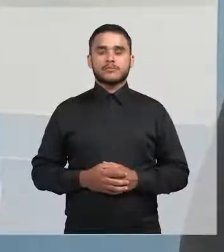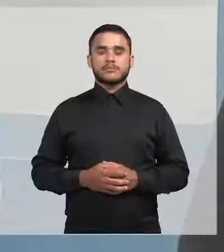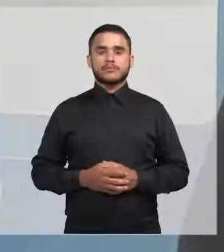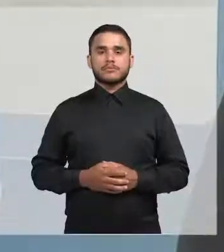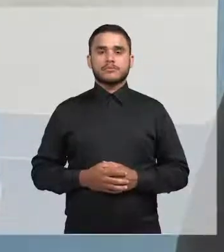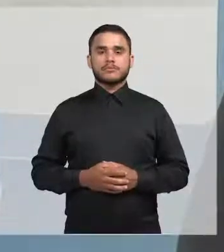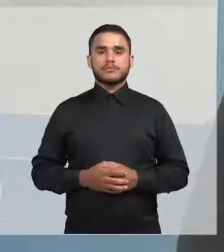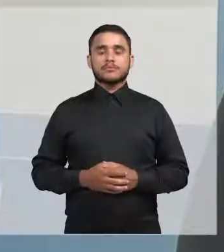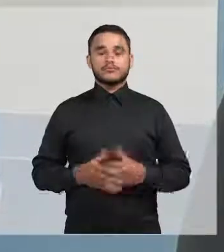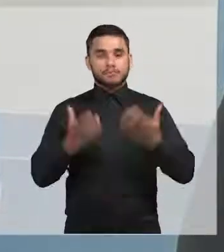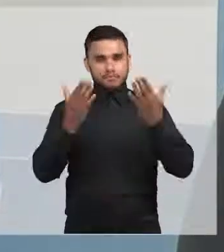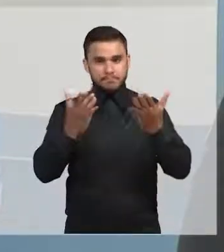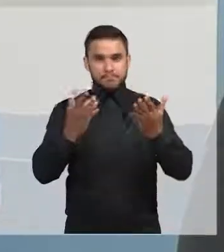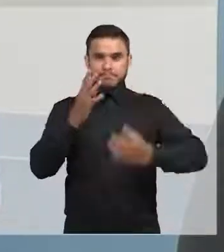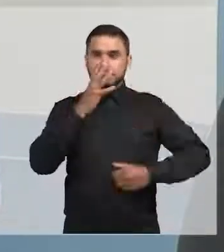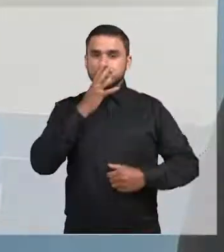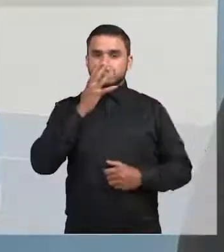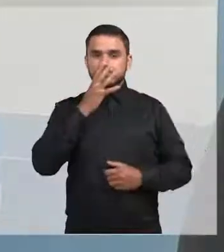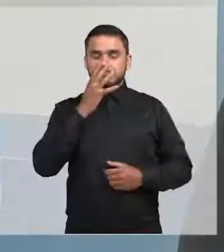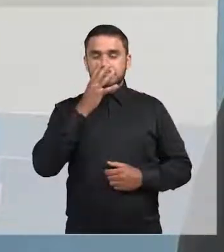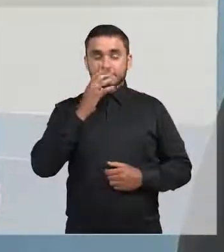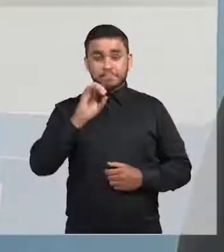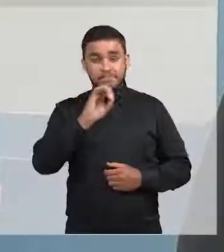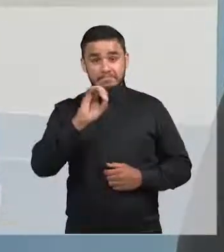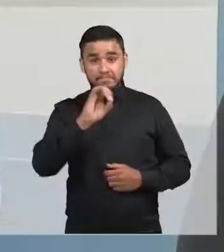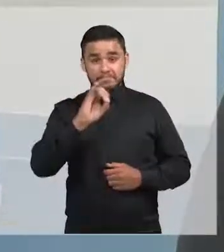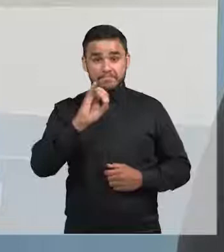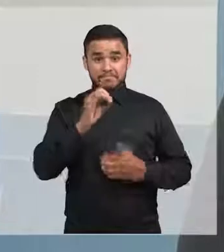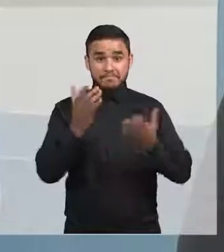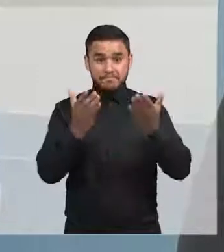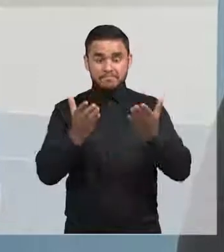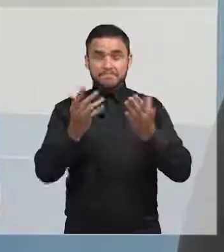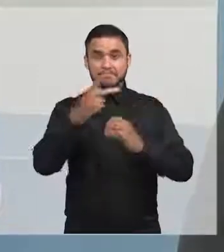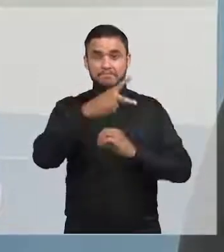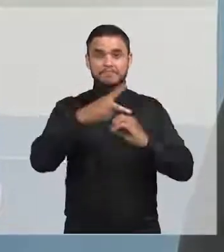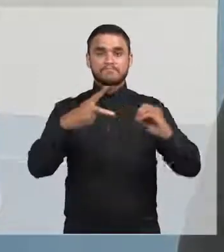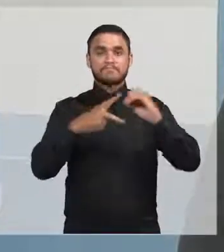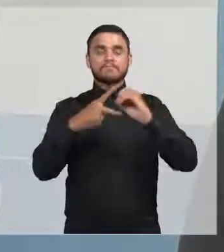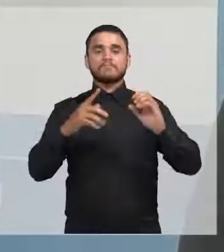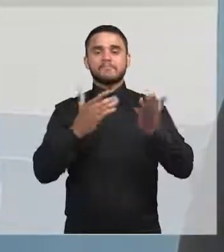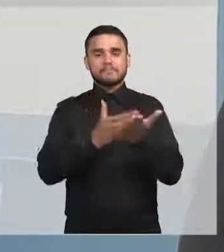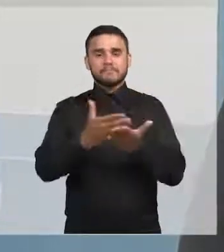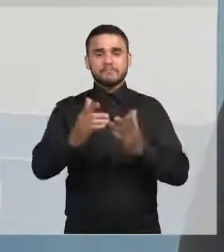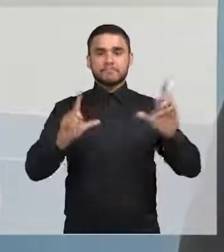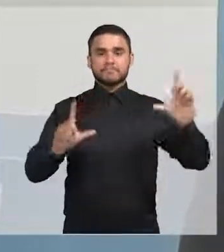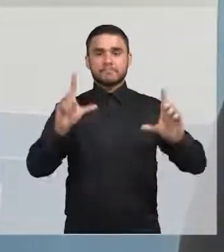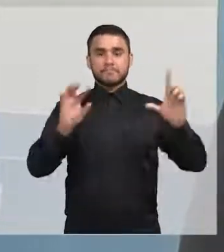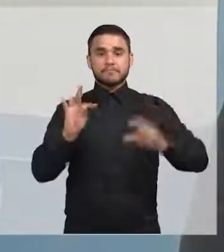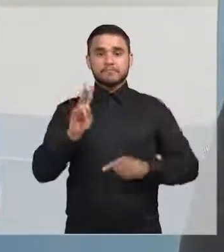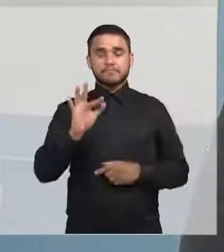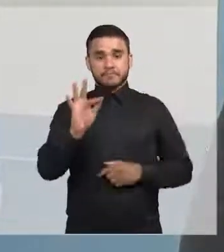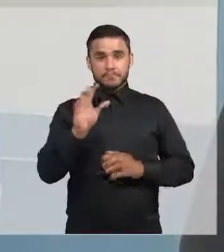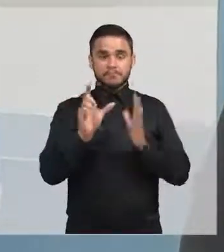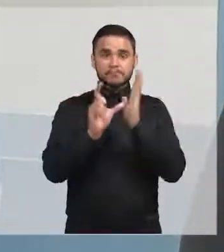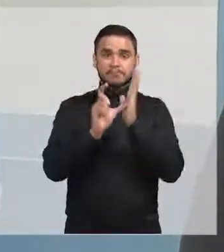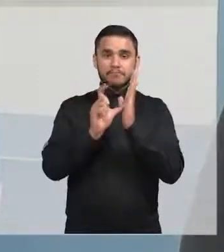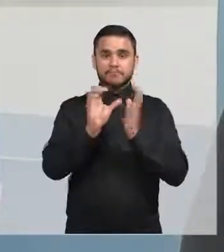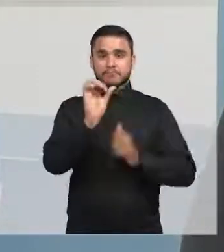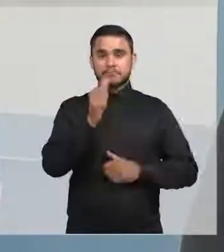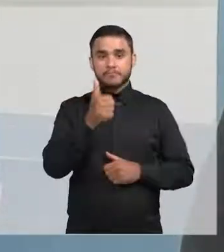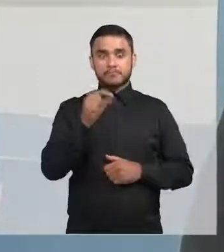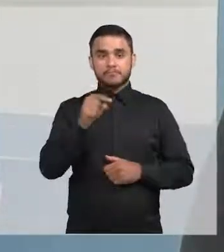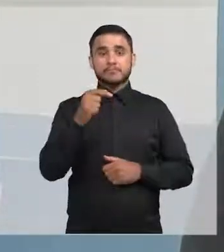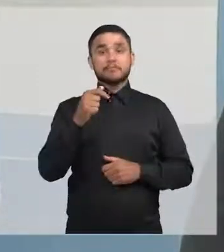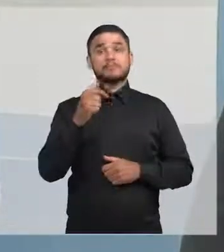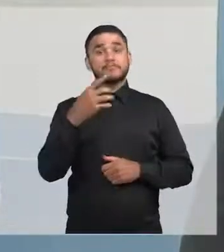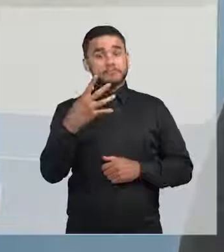pelo presidente eleito Jair Bolsonaro. Eu chamo sempre que é o presidente tomando um pé na piscina. Ninguém sabe